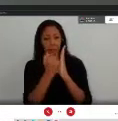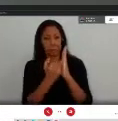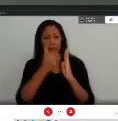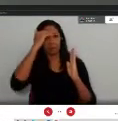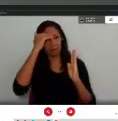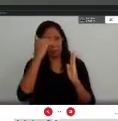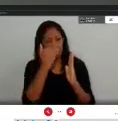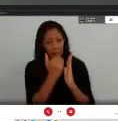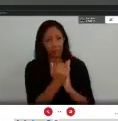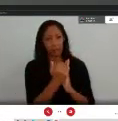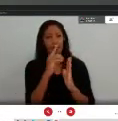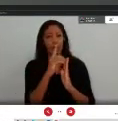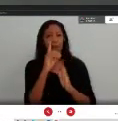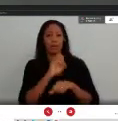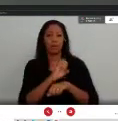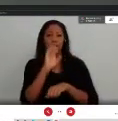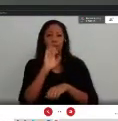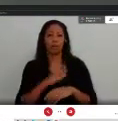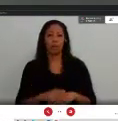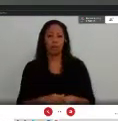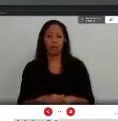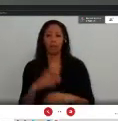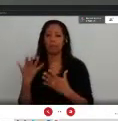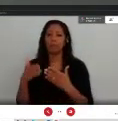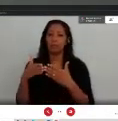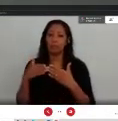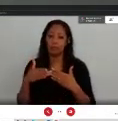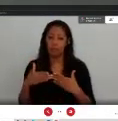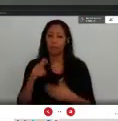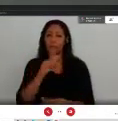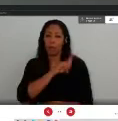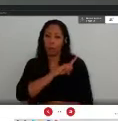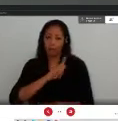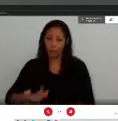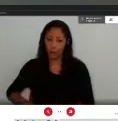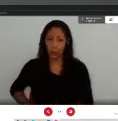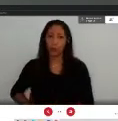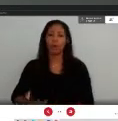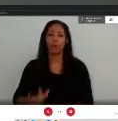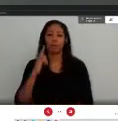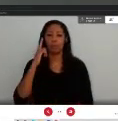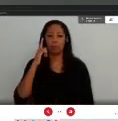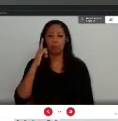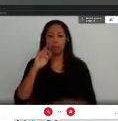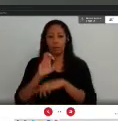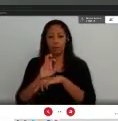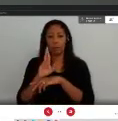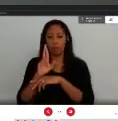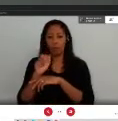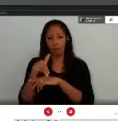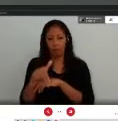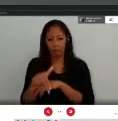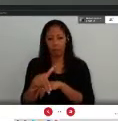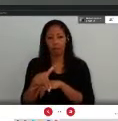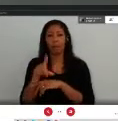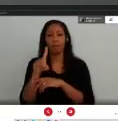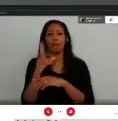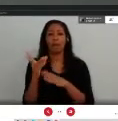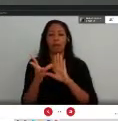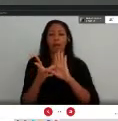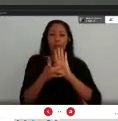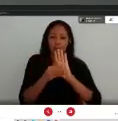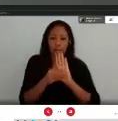que a gente pede à senhora governadora que inclua a classe, referente à sua indicação, que inclua realmente eles